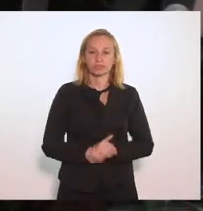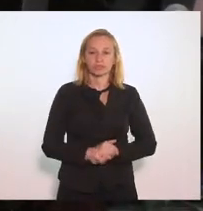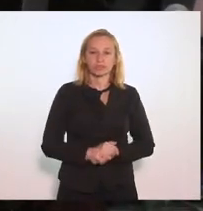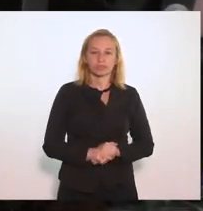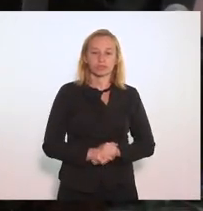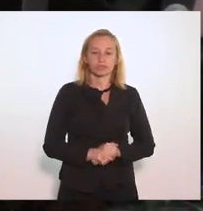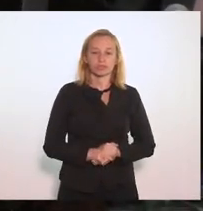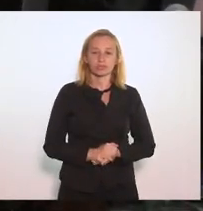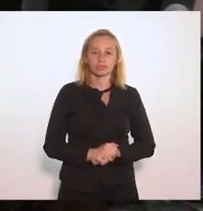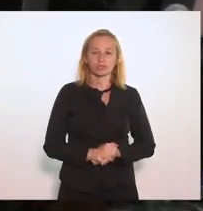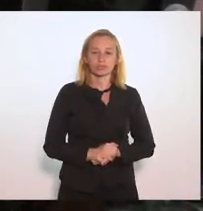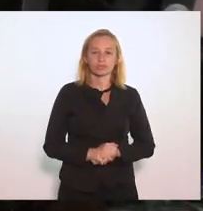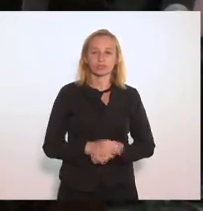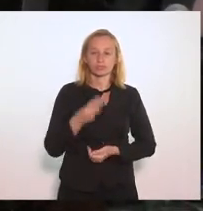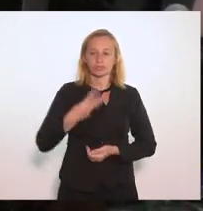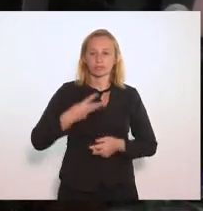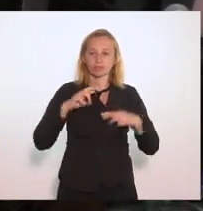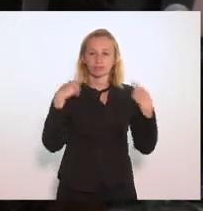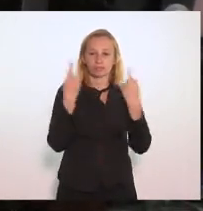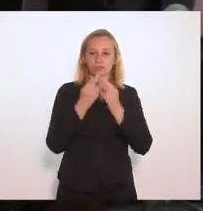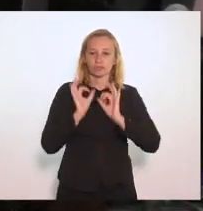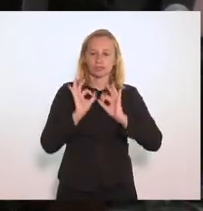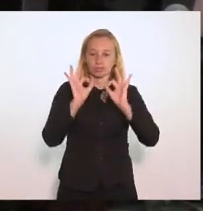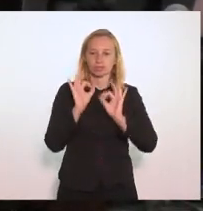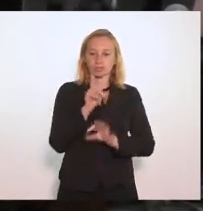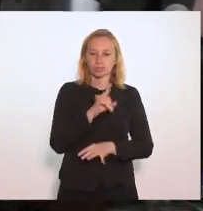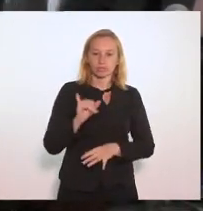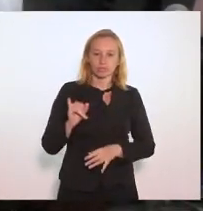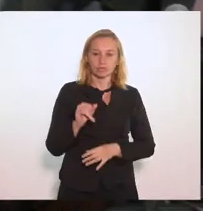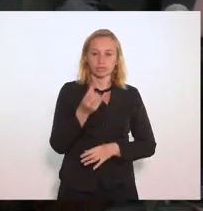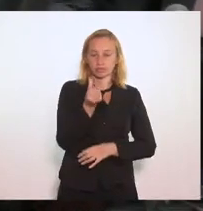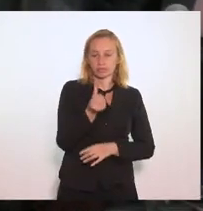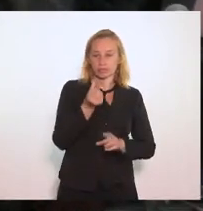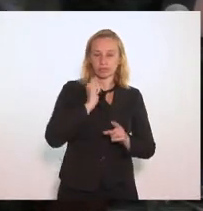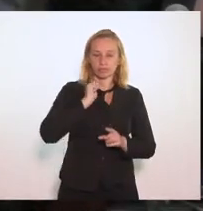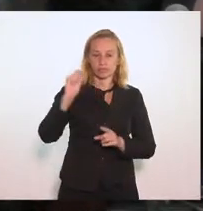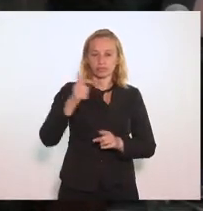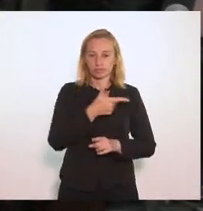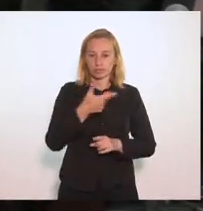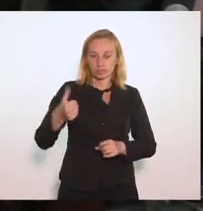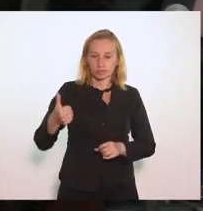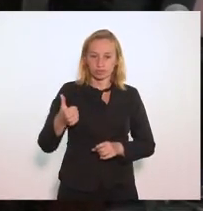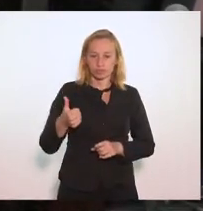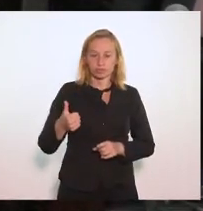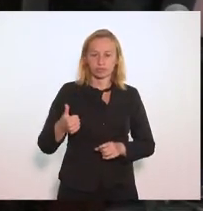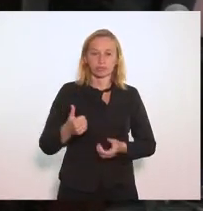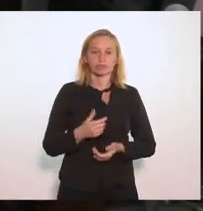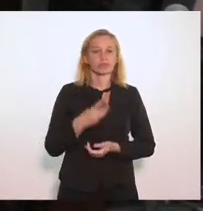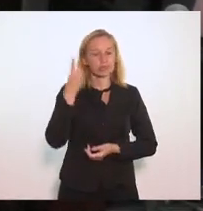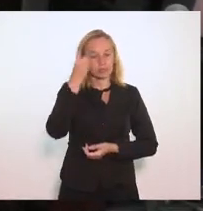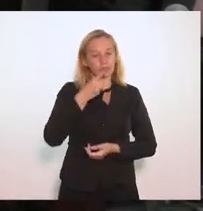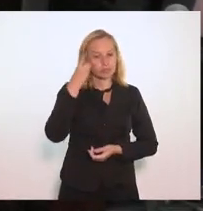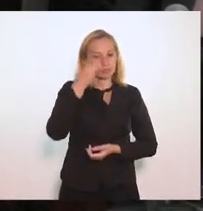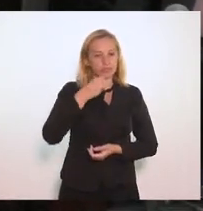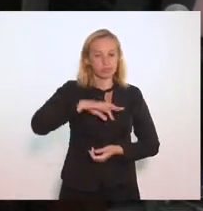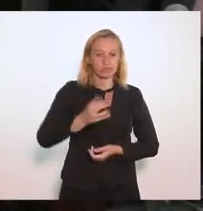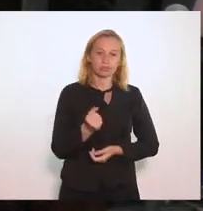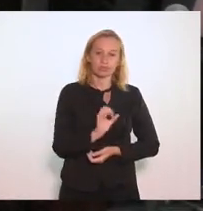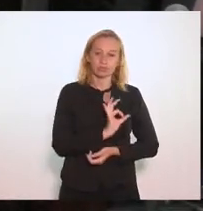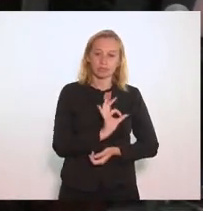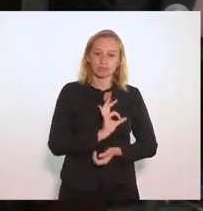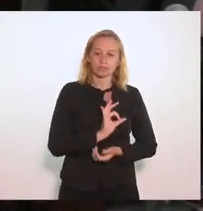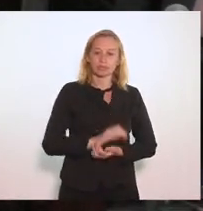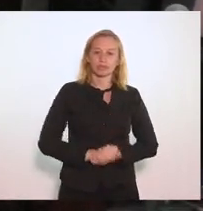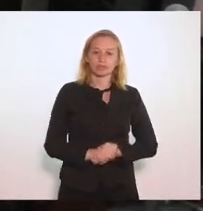aberta a terceira sessão extraordinária do dia 6 de abril de 2021 Com a palavra a deputada Marta Rocha